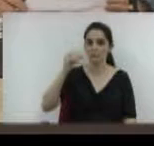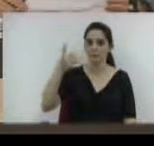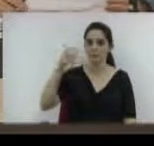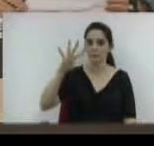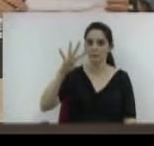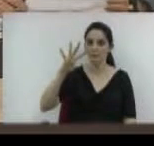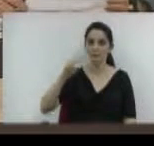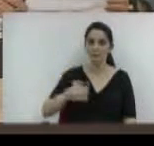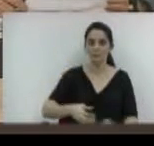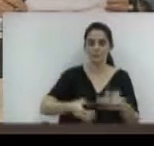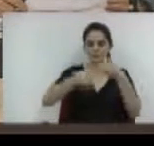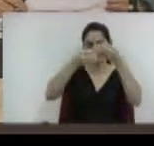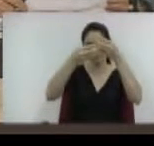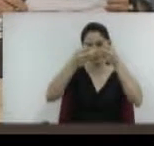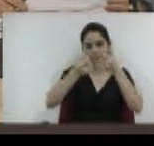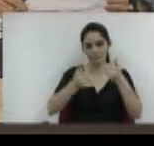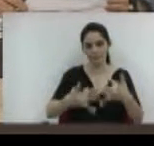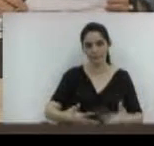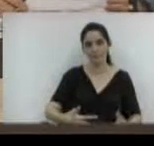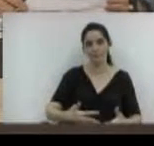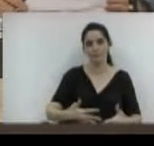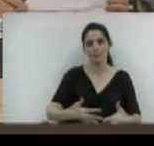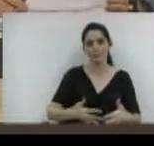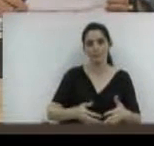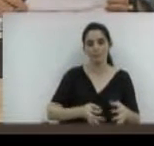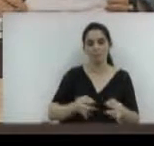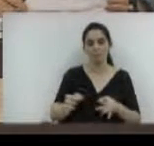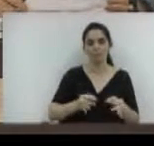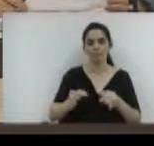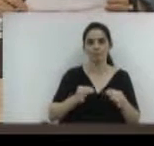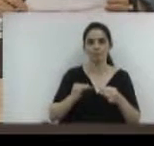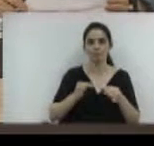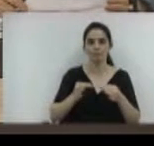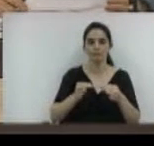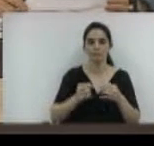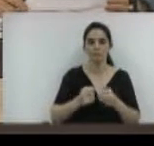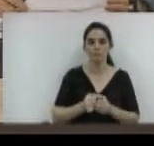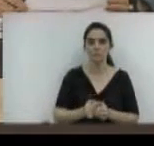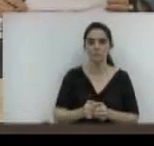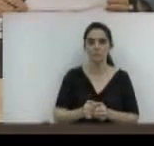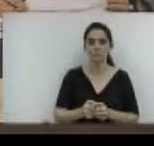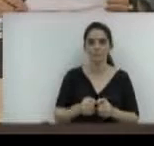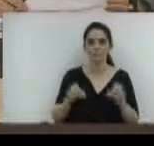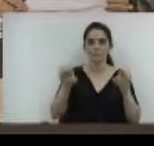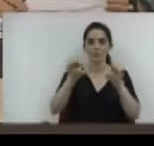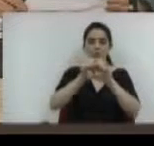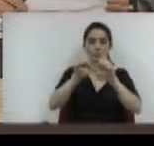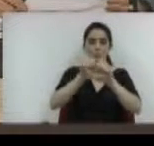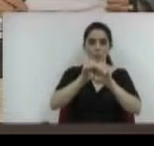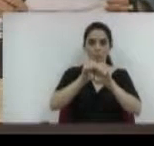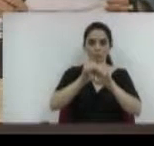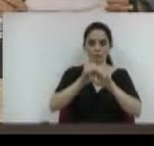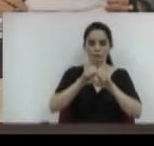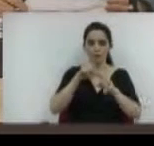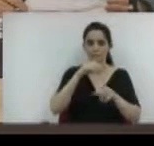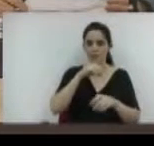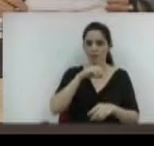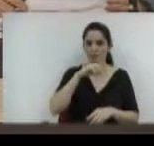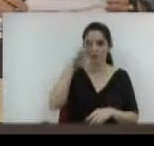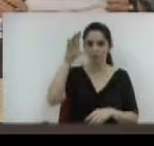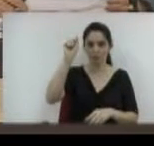a estrutura administrativa da Prefeitura Municipal de Limeira, cria os cargos em comissão e as funções